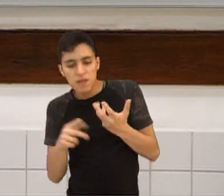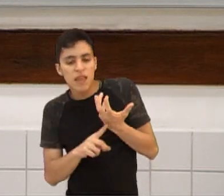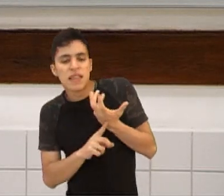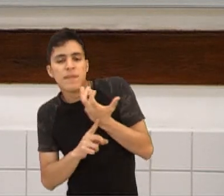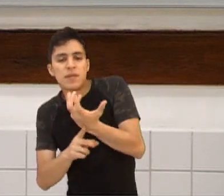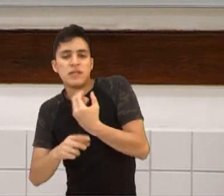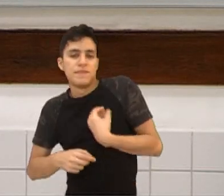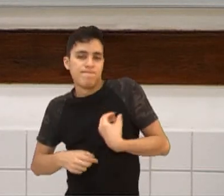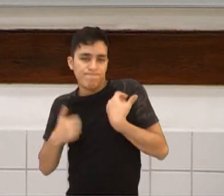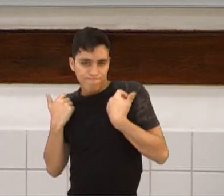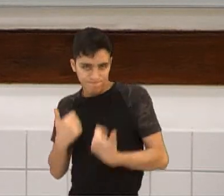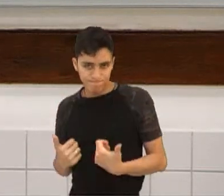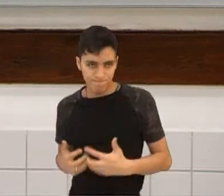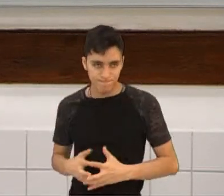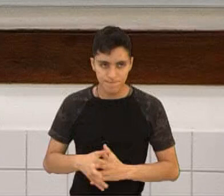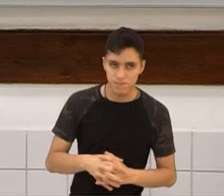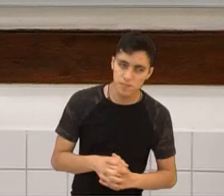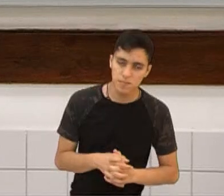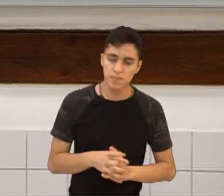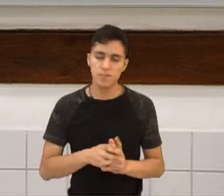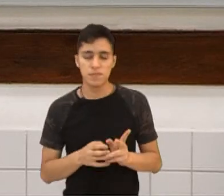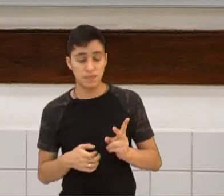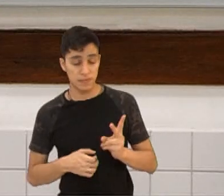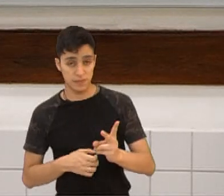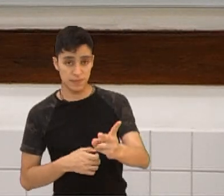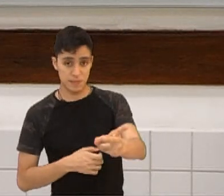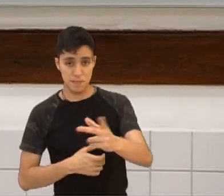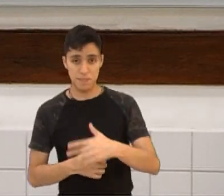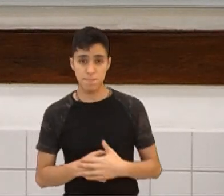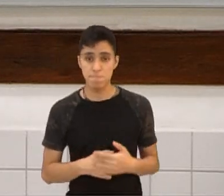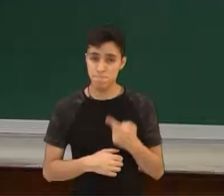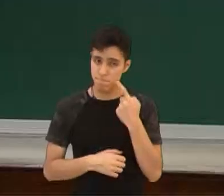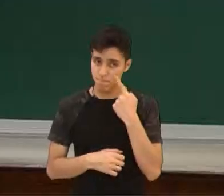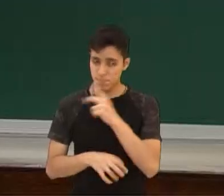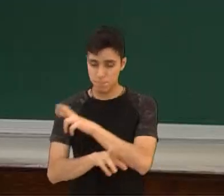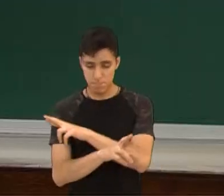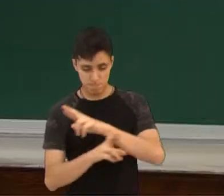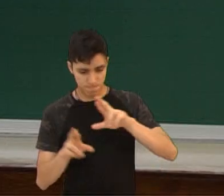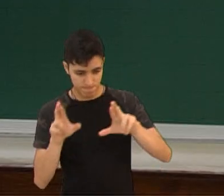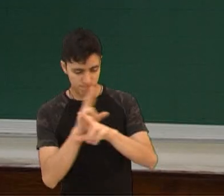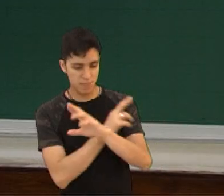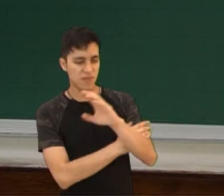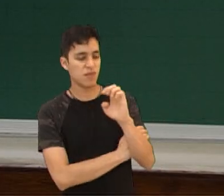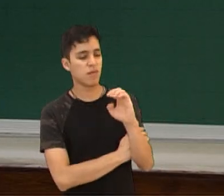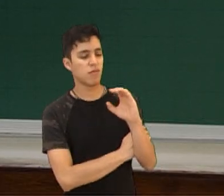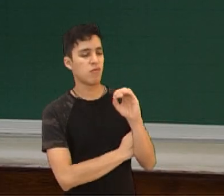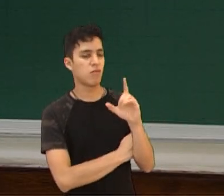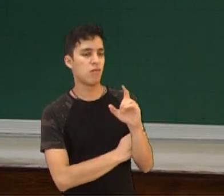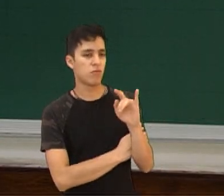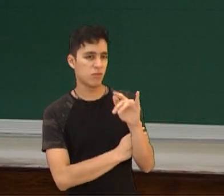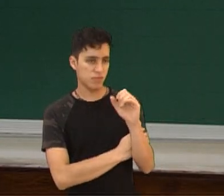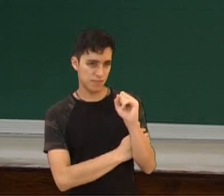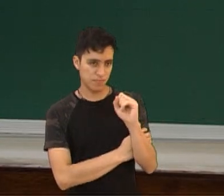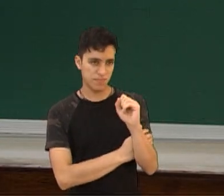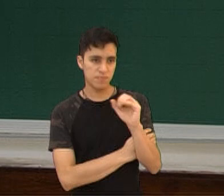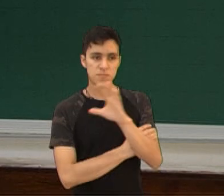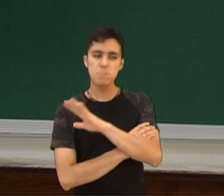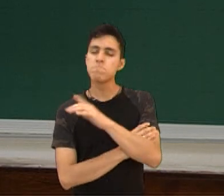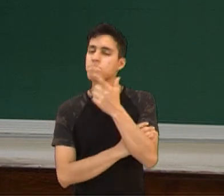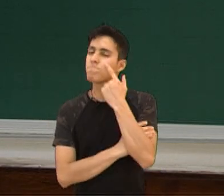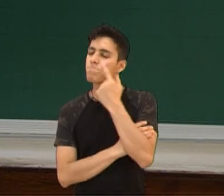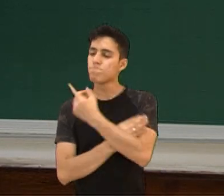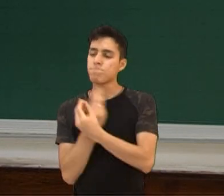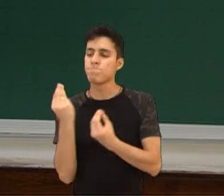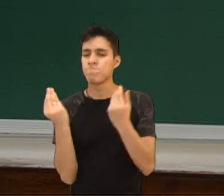vive. Tá? Continuando aqui. Relações ecológicas. Vamos aproveitar o nosso tamanduá-bandeira para relembrar algumas das